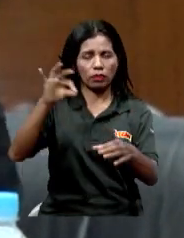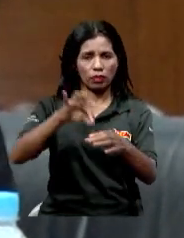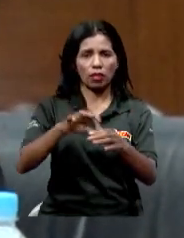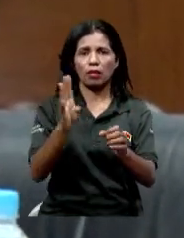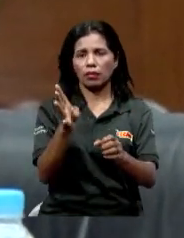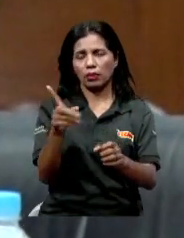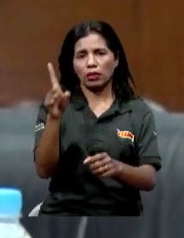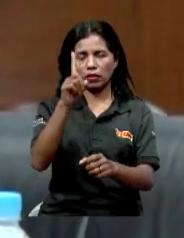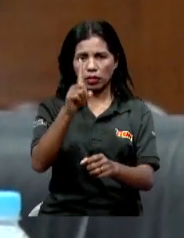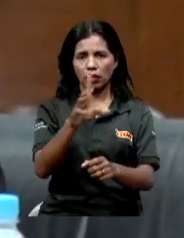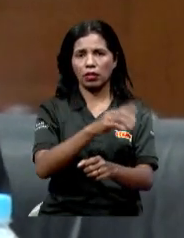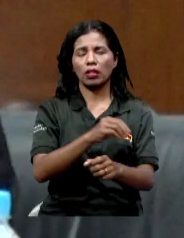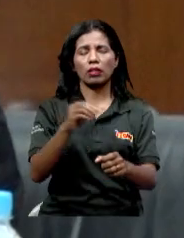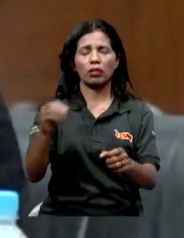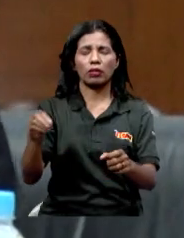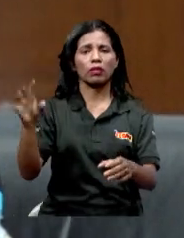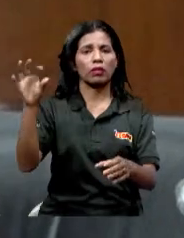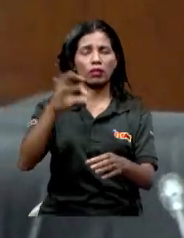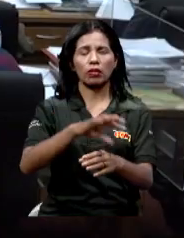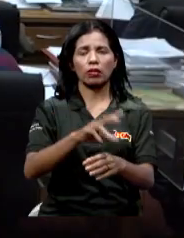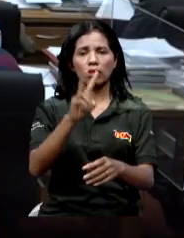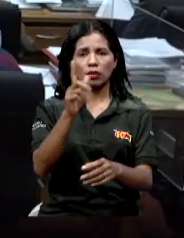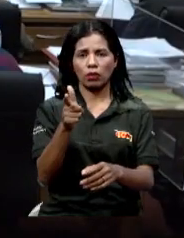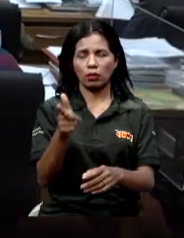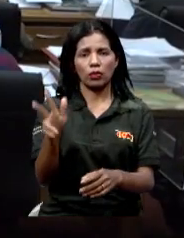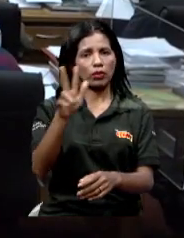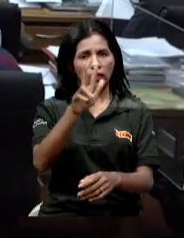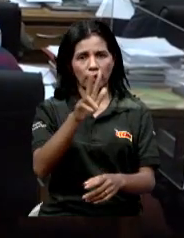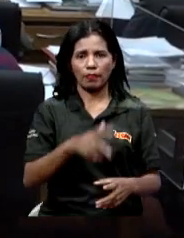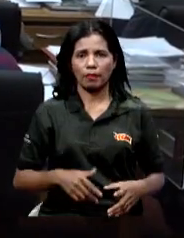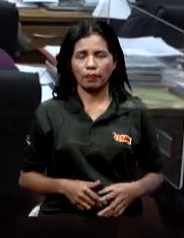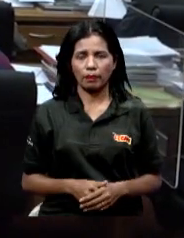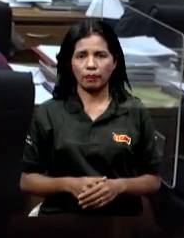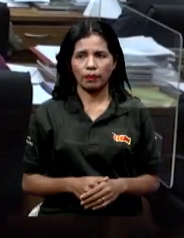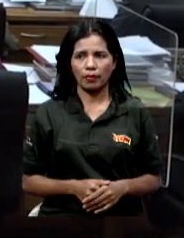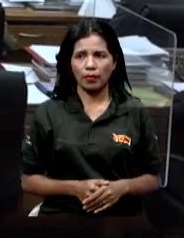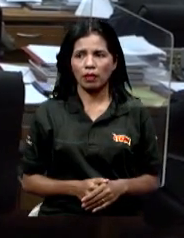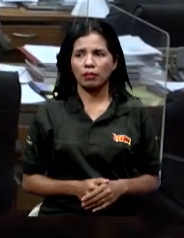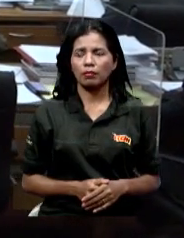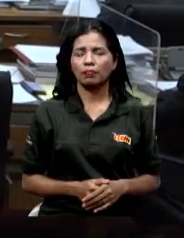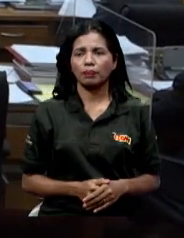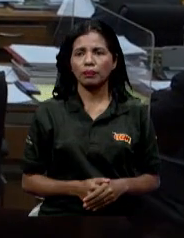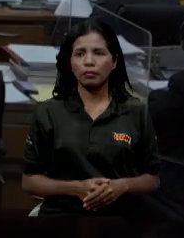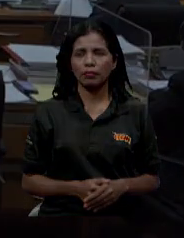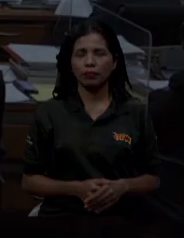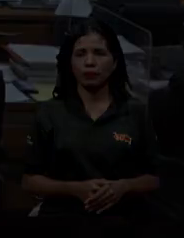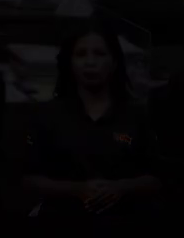nulo recintida, contra zero, no abstenção rua nulo recintolo. Rafael dos Reis, bem-vindo a Simenis, Tiemen.